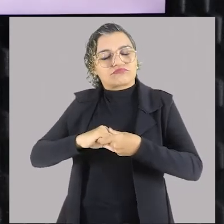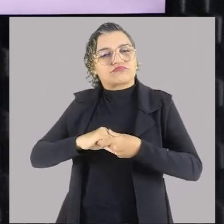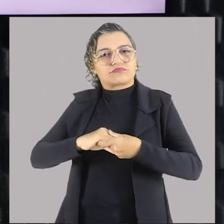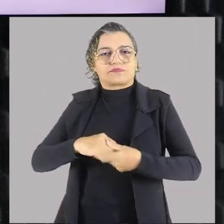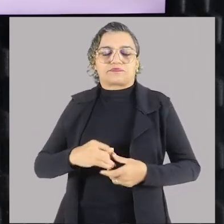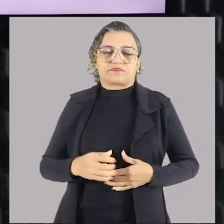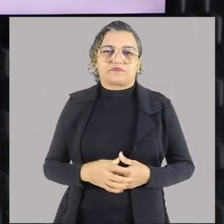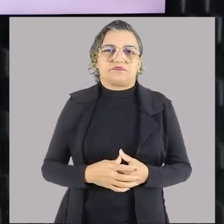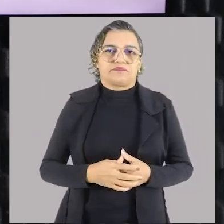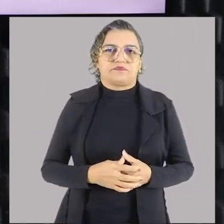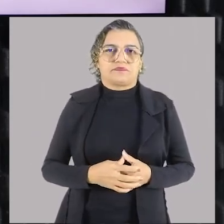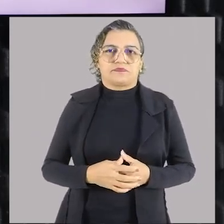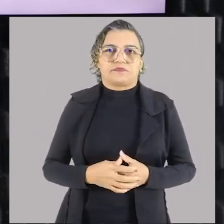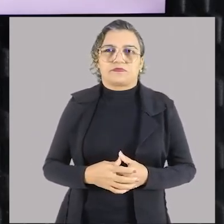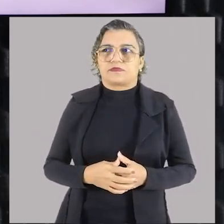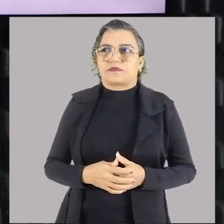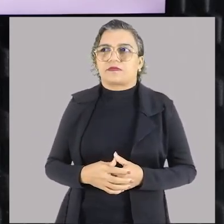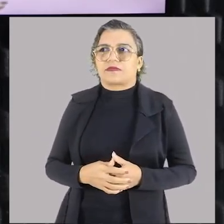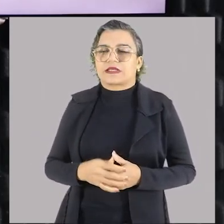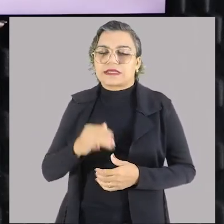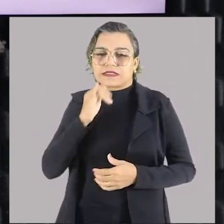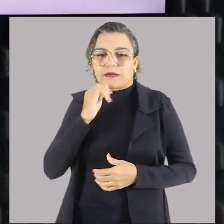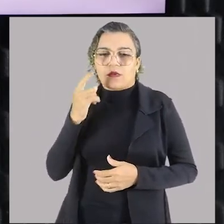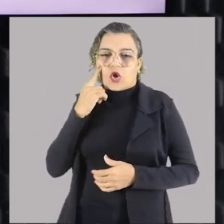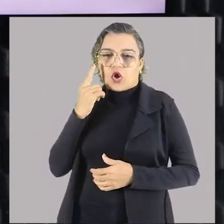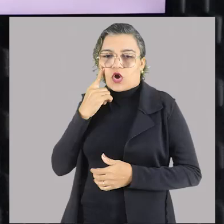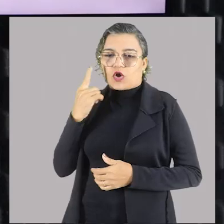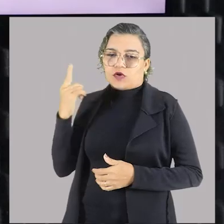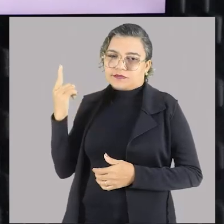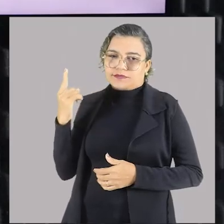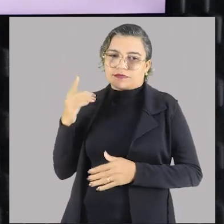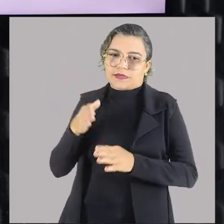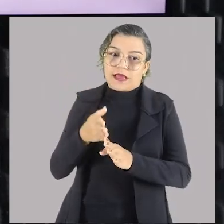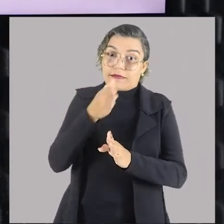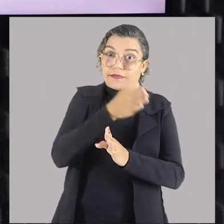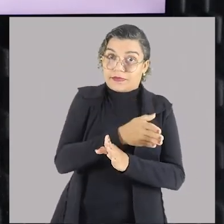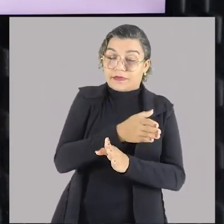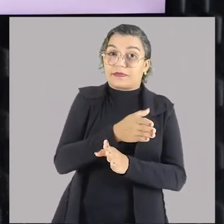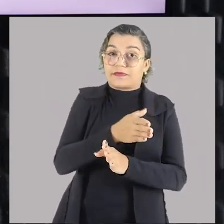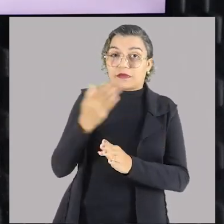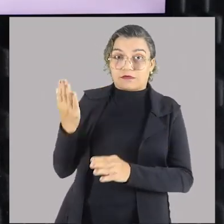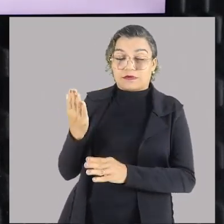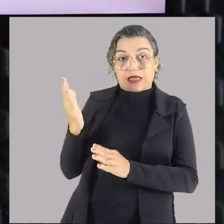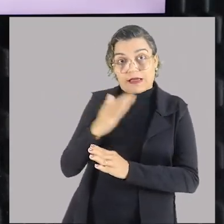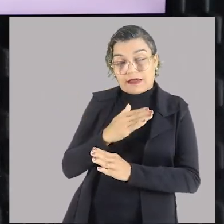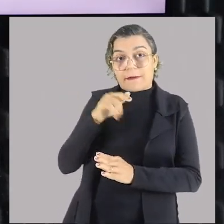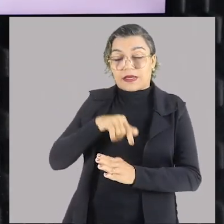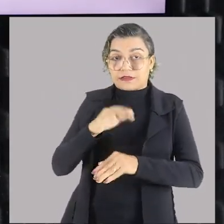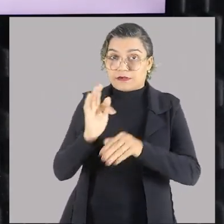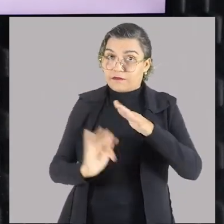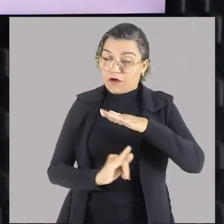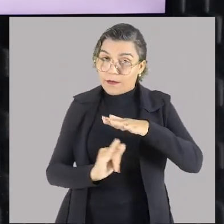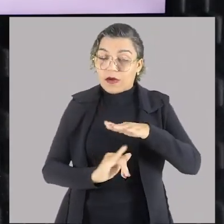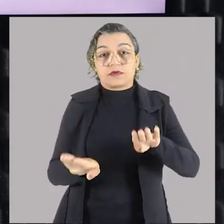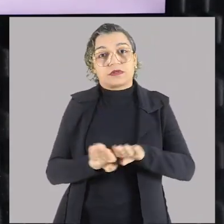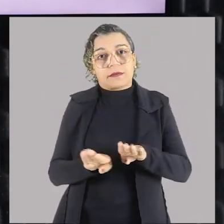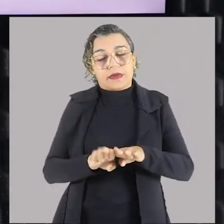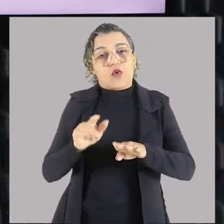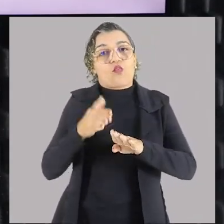mesma coisa. Thanks é mais informal, thank you é um pouquinho mais formal. Olha no caso